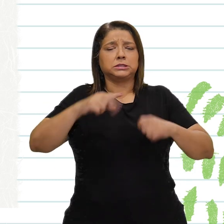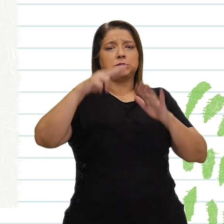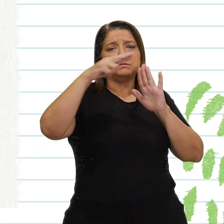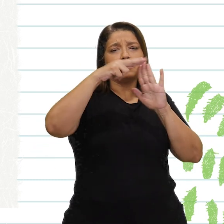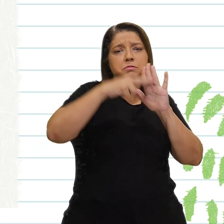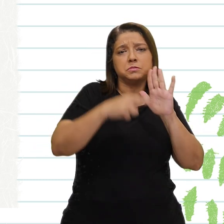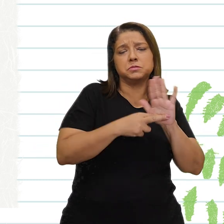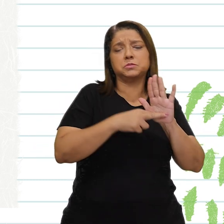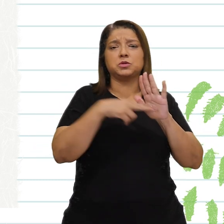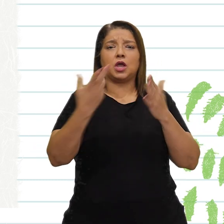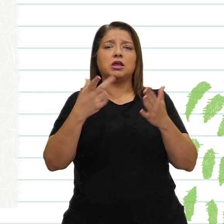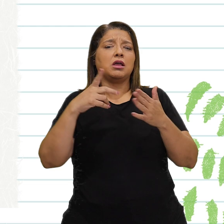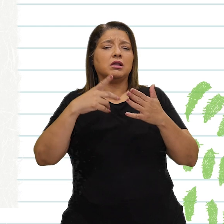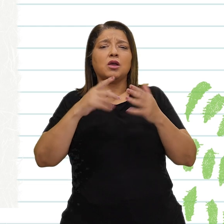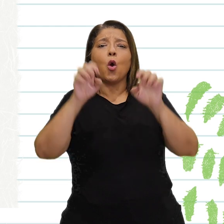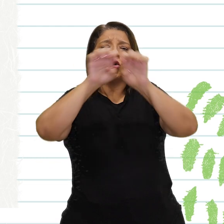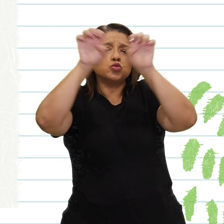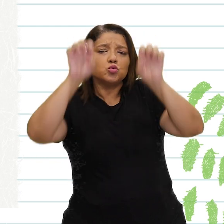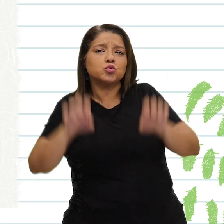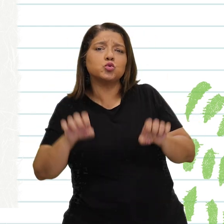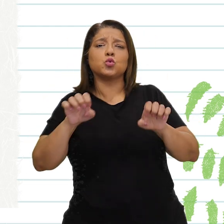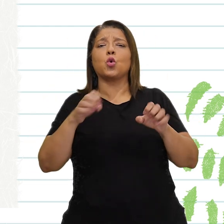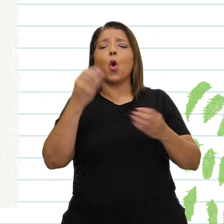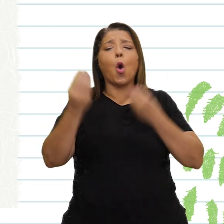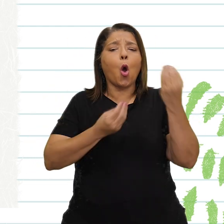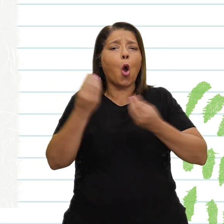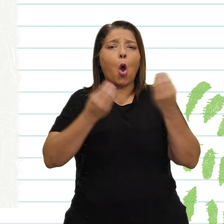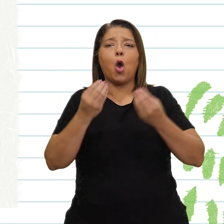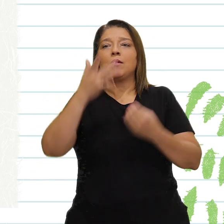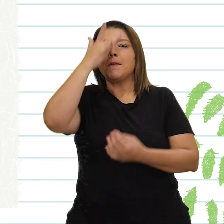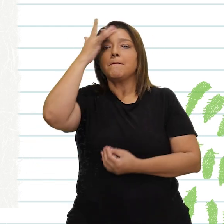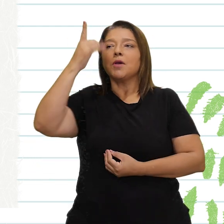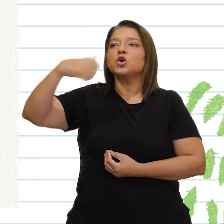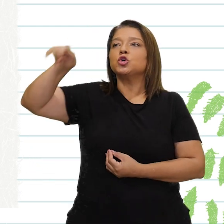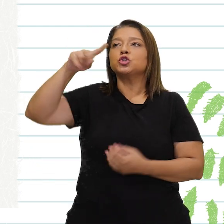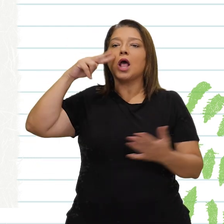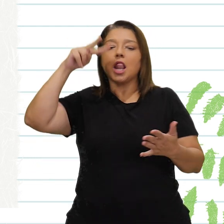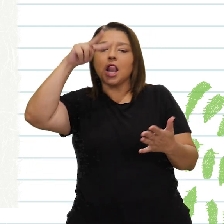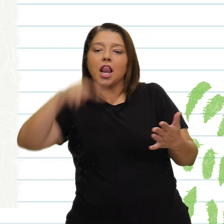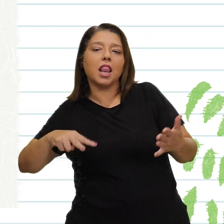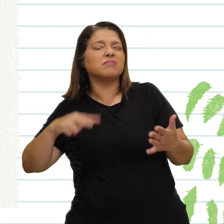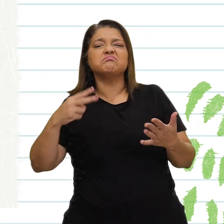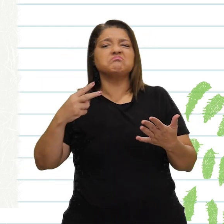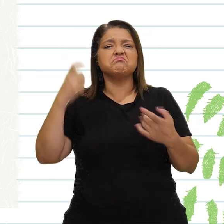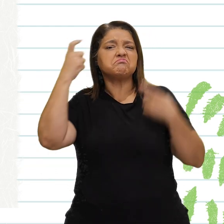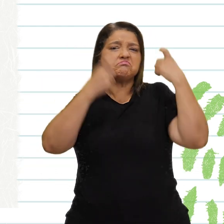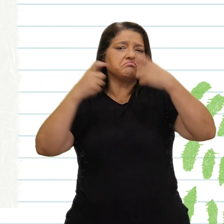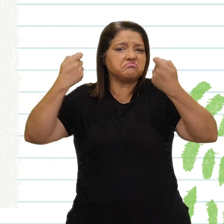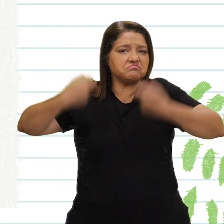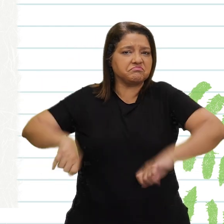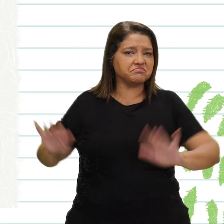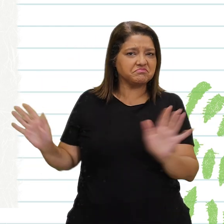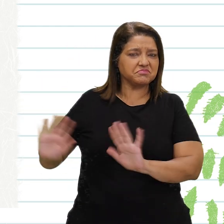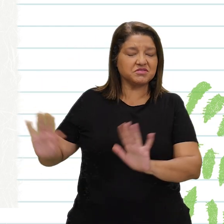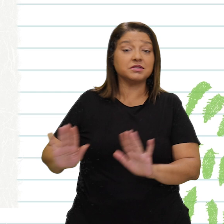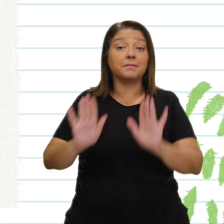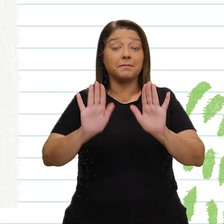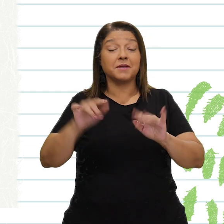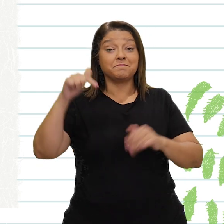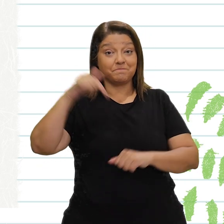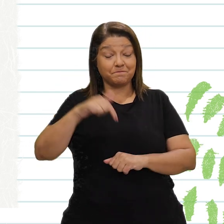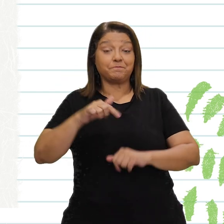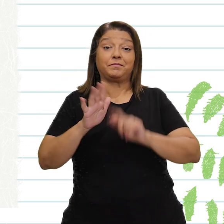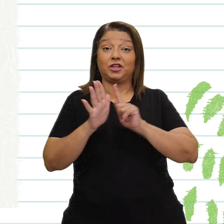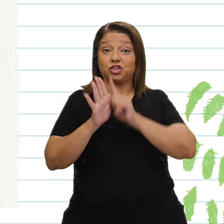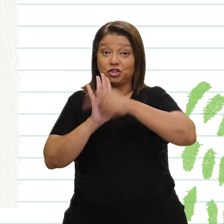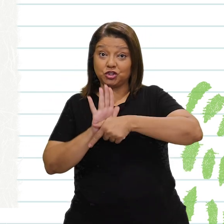estrutura formal ou quem irá ler. Contudo, o gênero textual diário pode ser